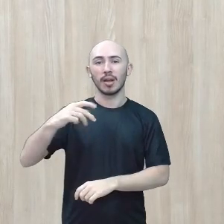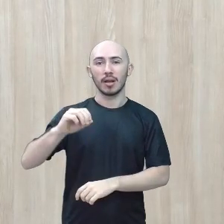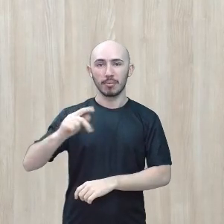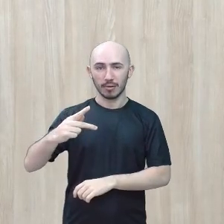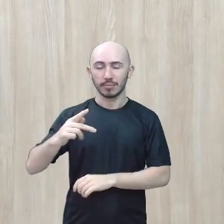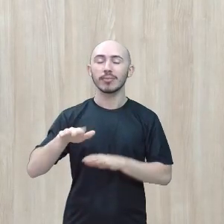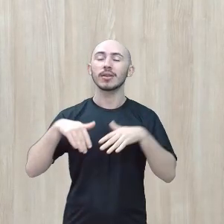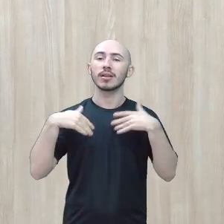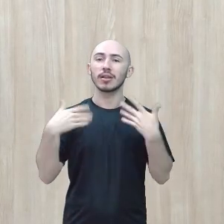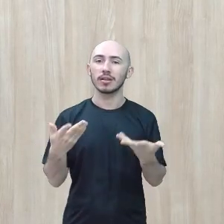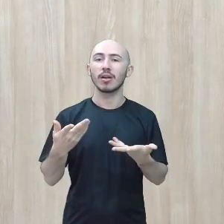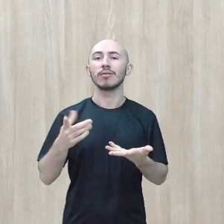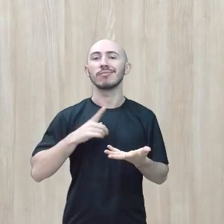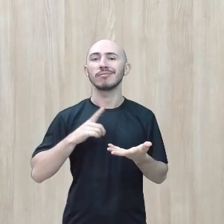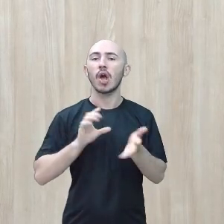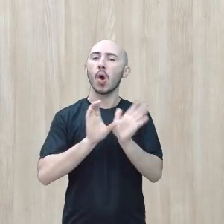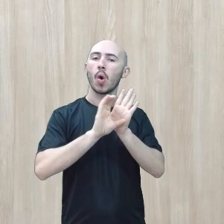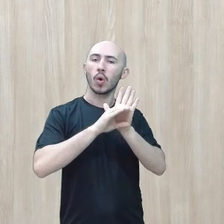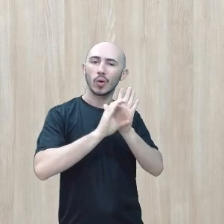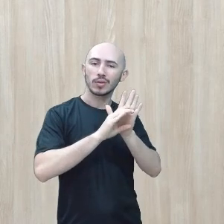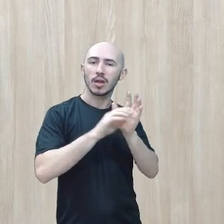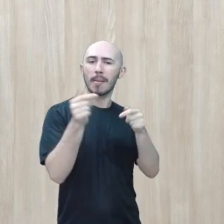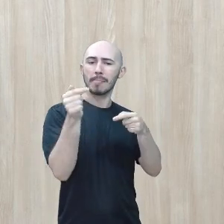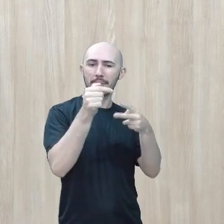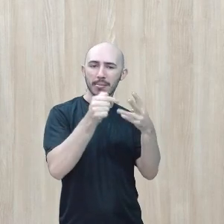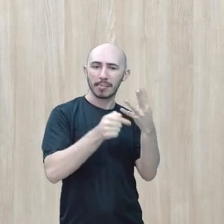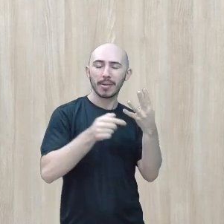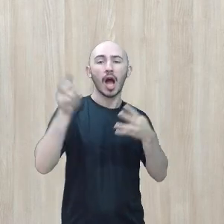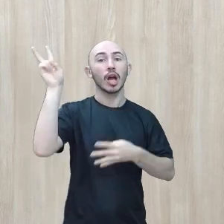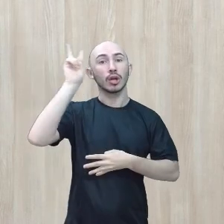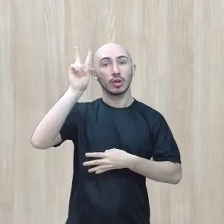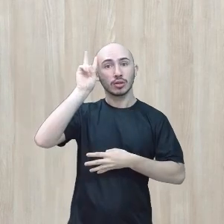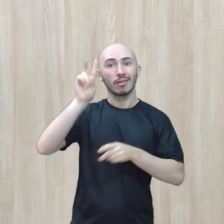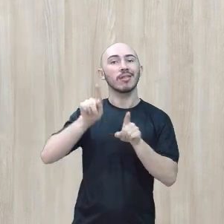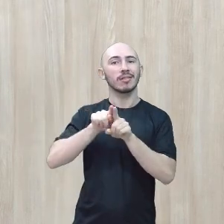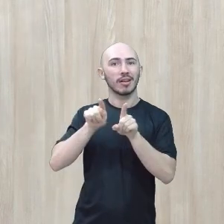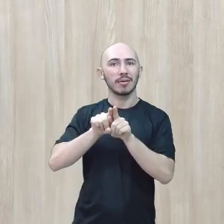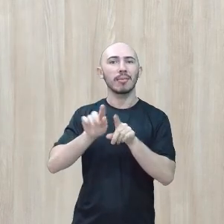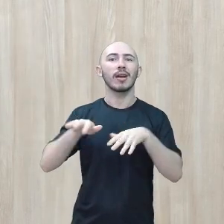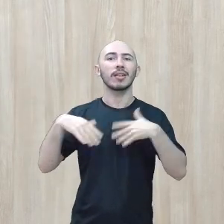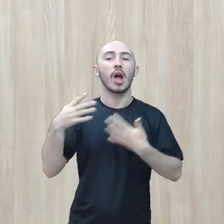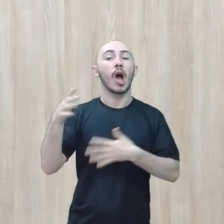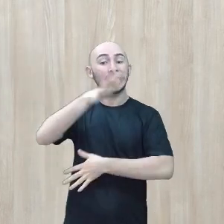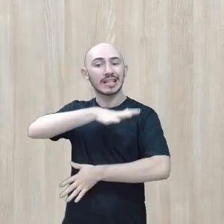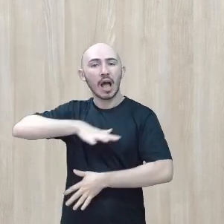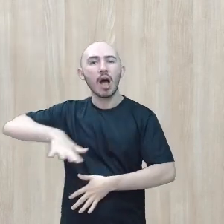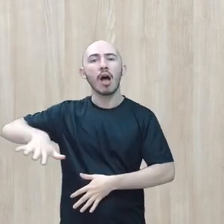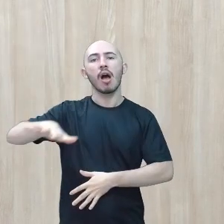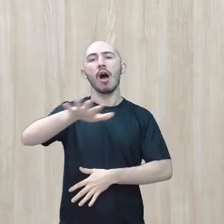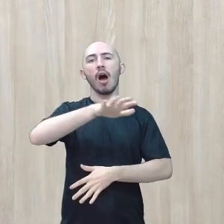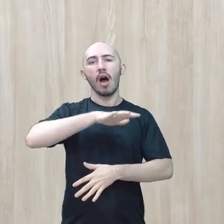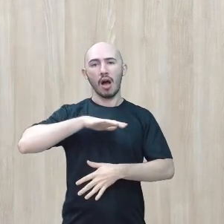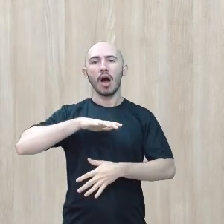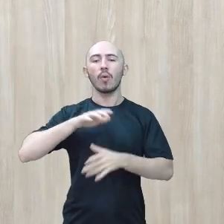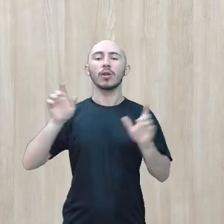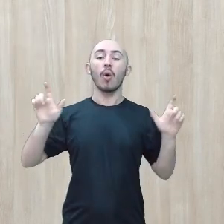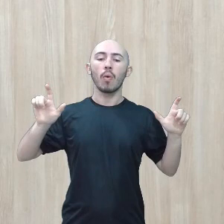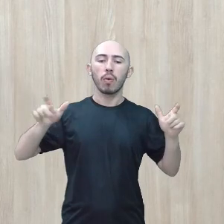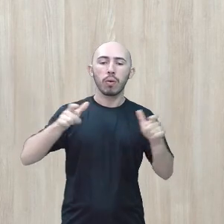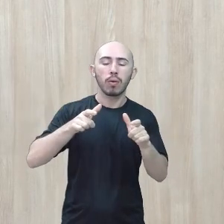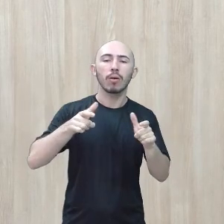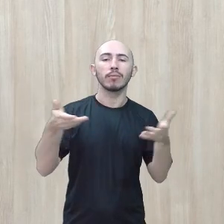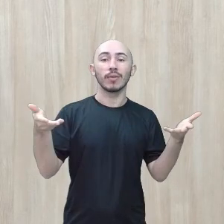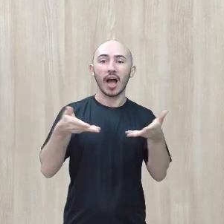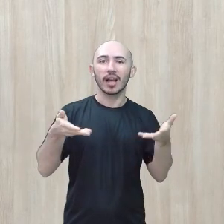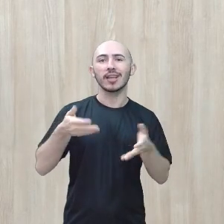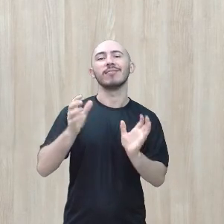vai ver os conceitos, a história, né? A gente vai partir do que é mais geral a chegar até no mais específico, que